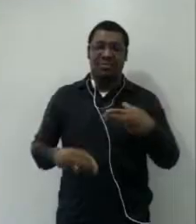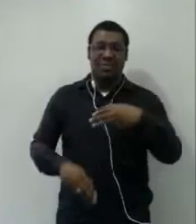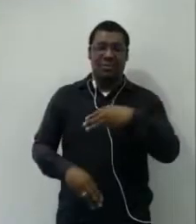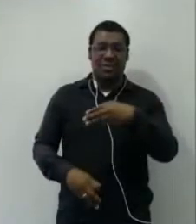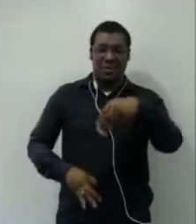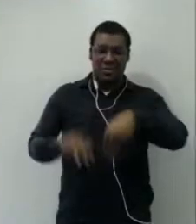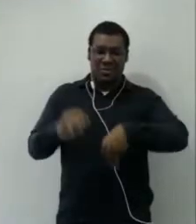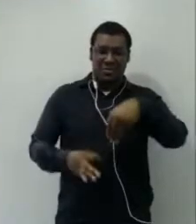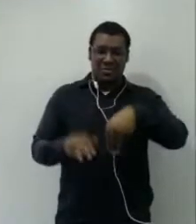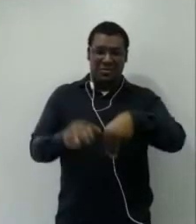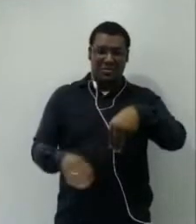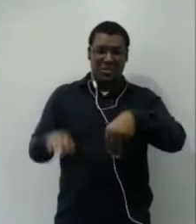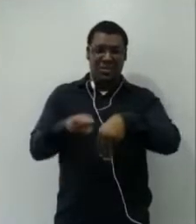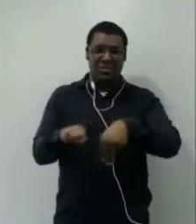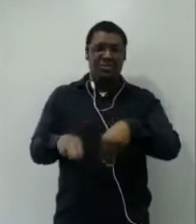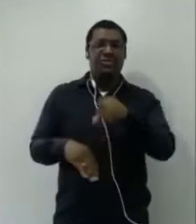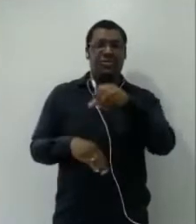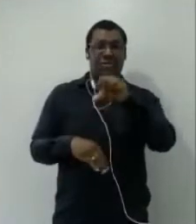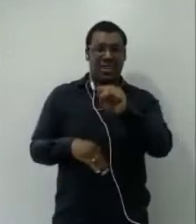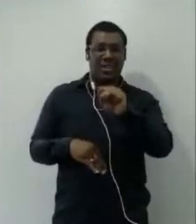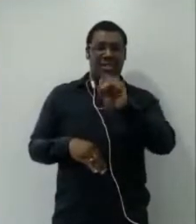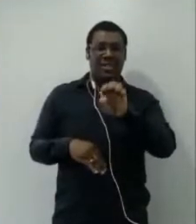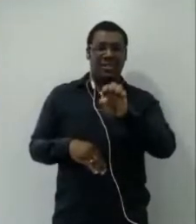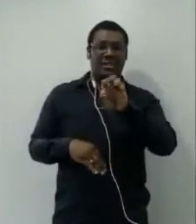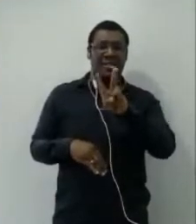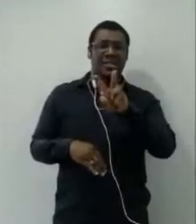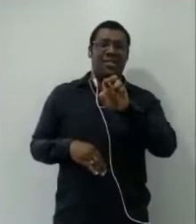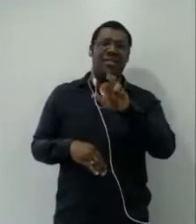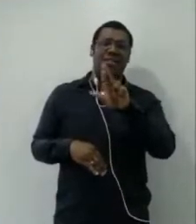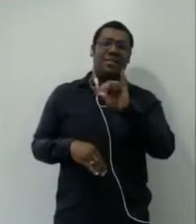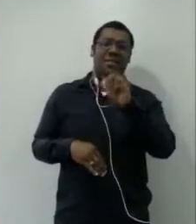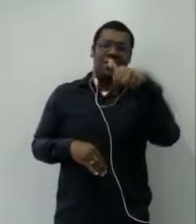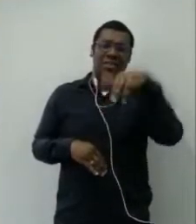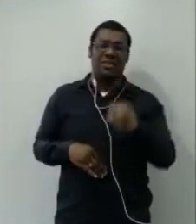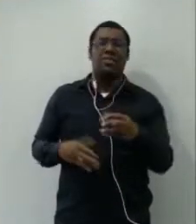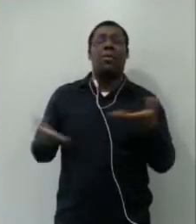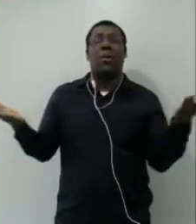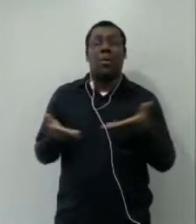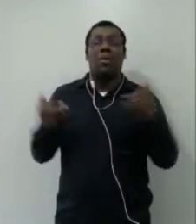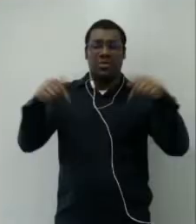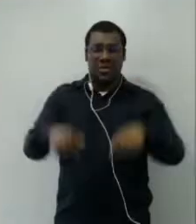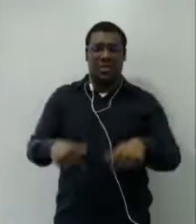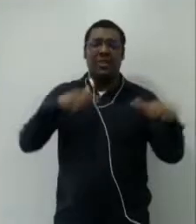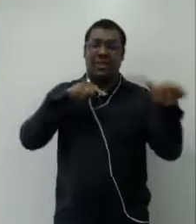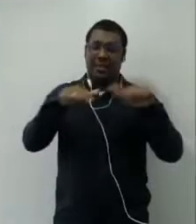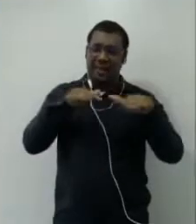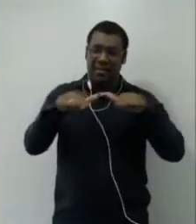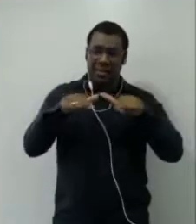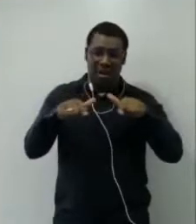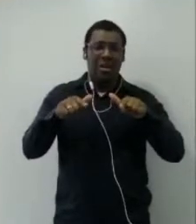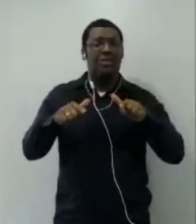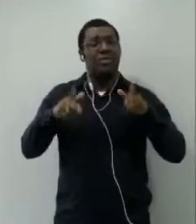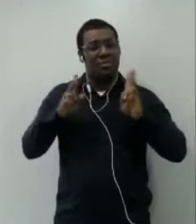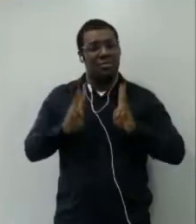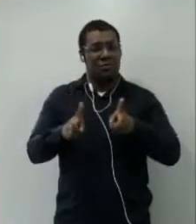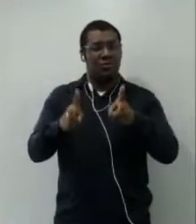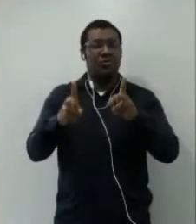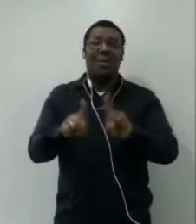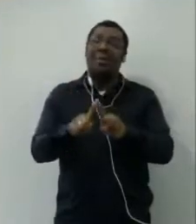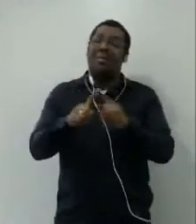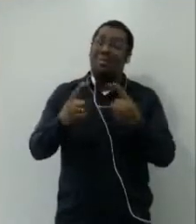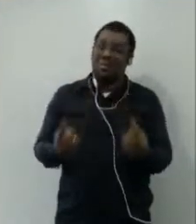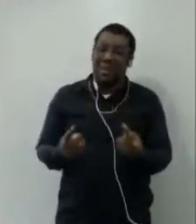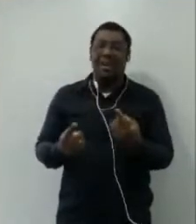que estamos aqui hoje, dando continuidade aos trabalhos, ao mesmo tempo que lamentamos profundamente a